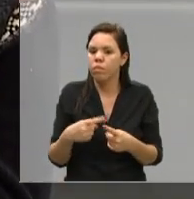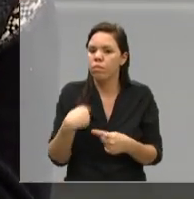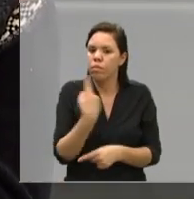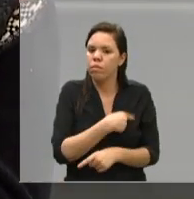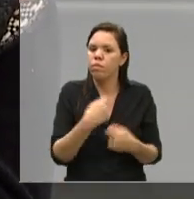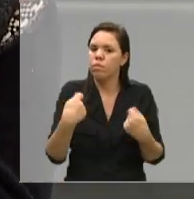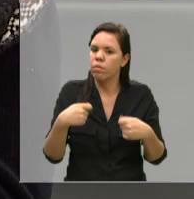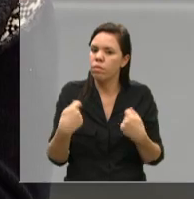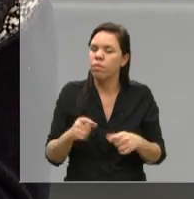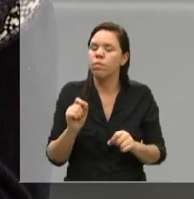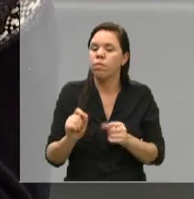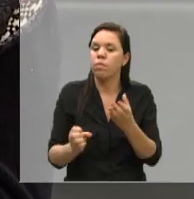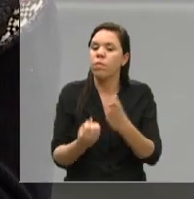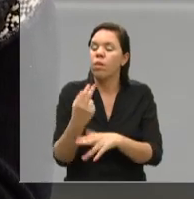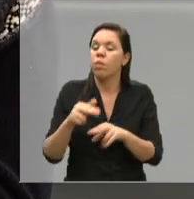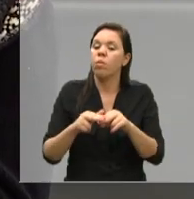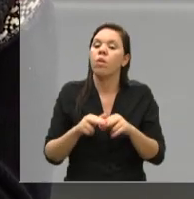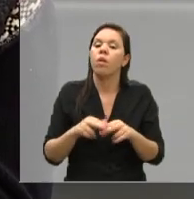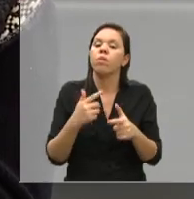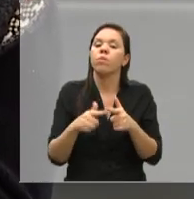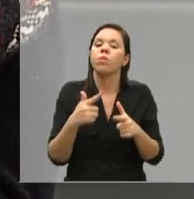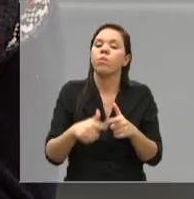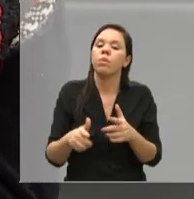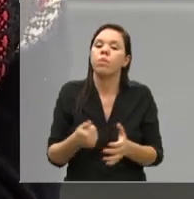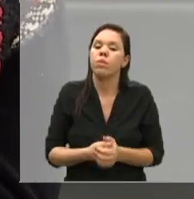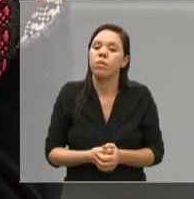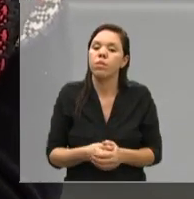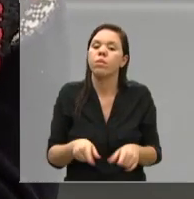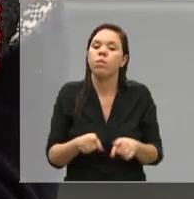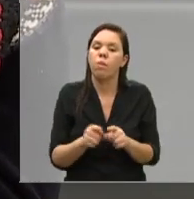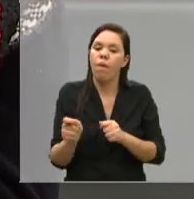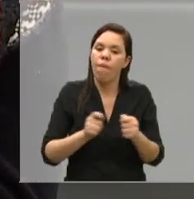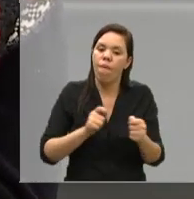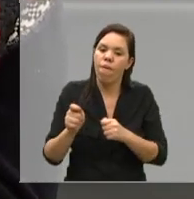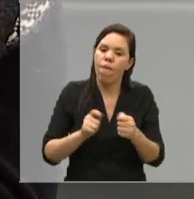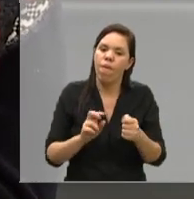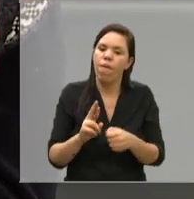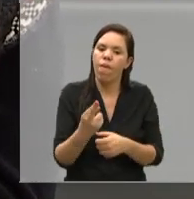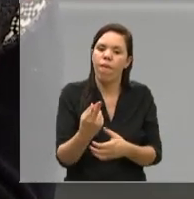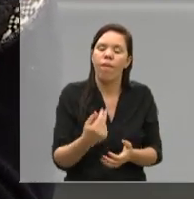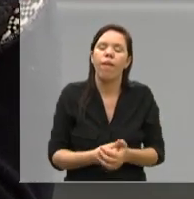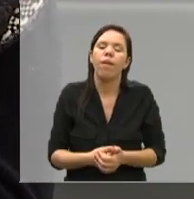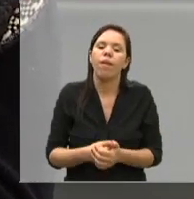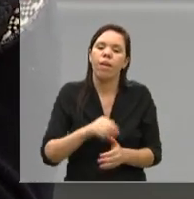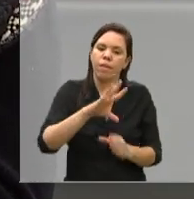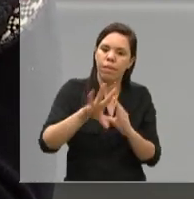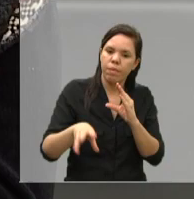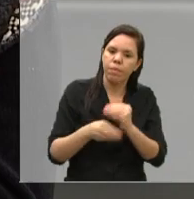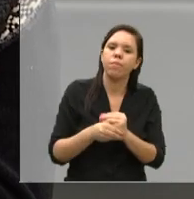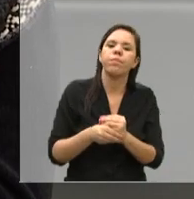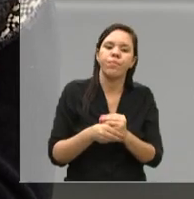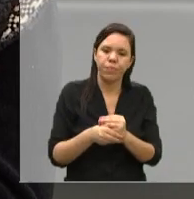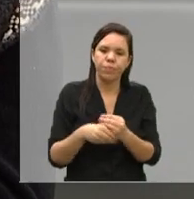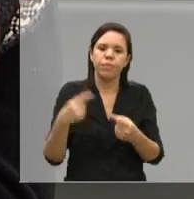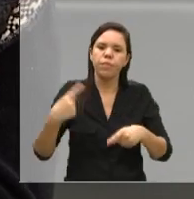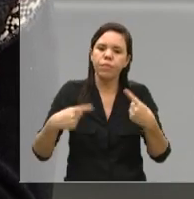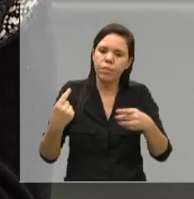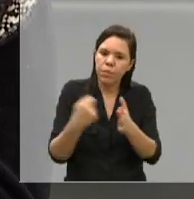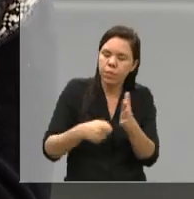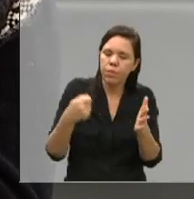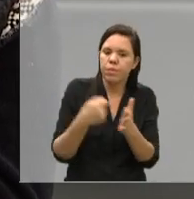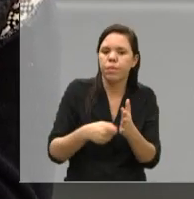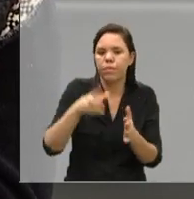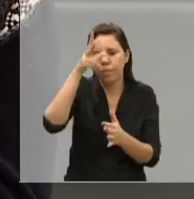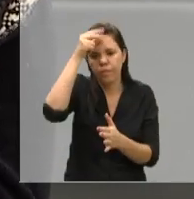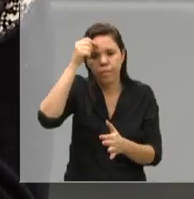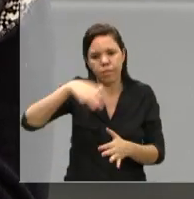precisa atacar as causas dos problemas, além de lidar com os efeitos, é claro. Seria a implementação de políticas públicas também?